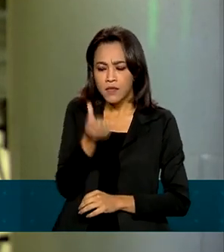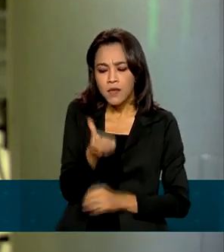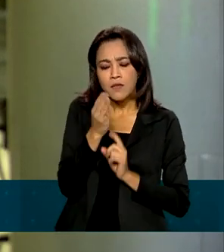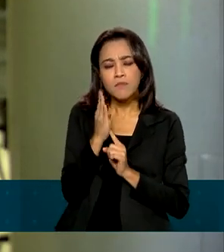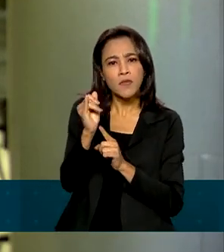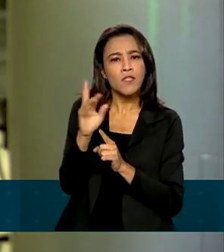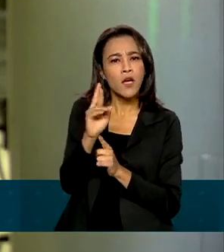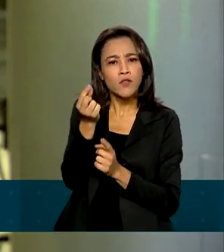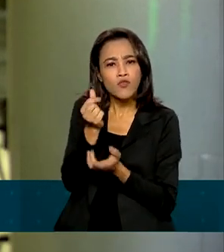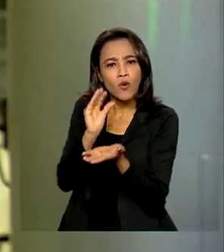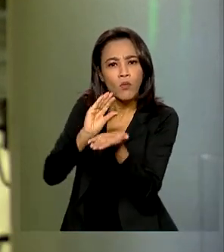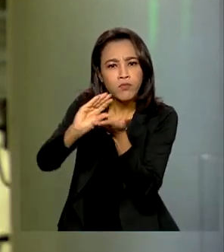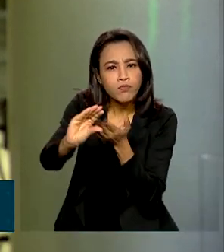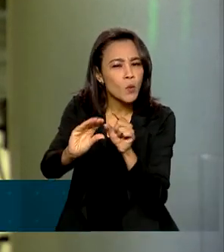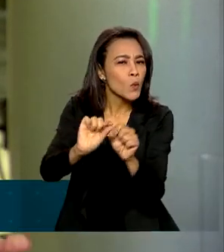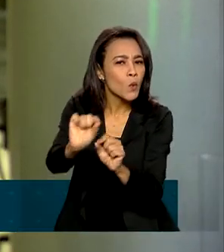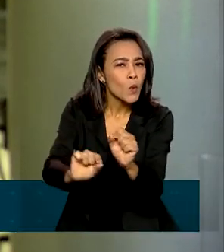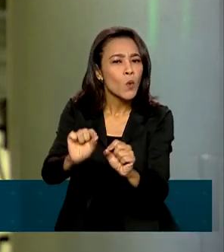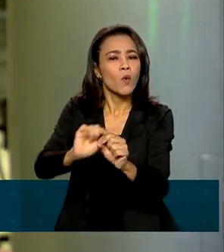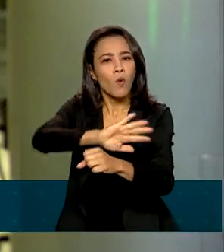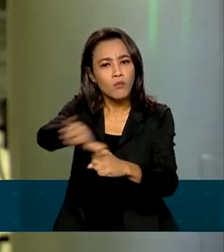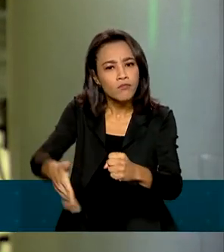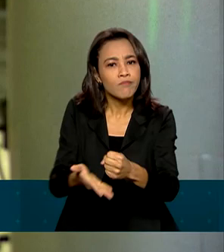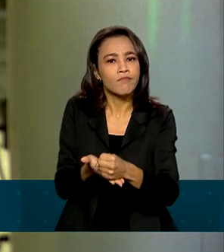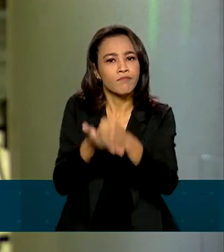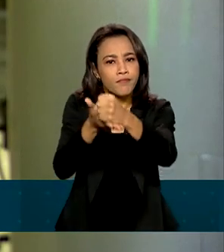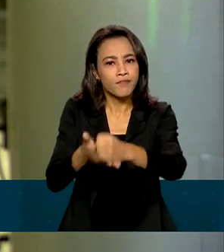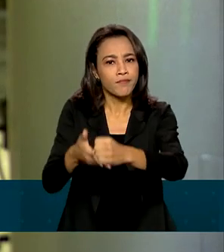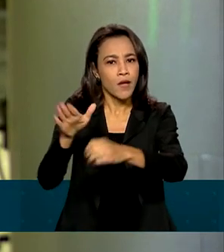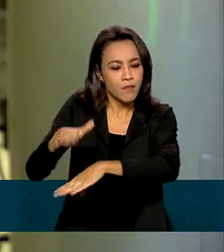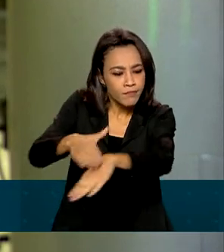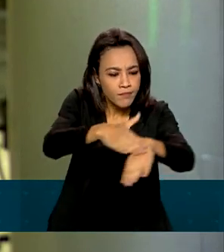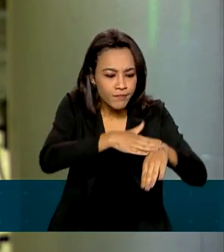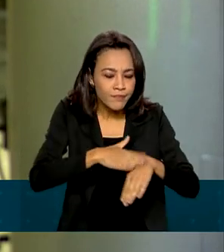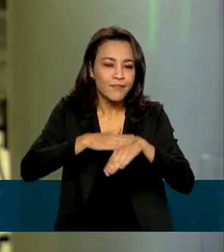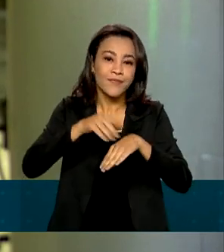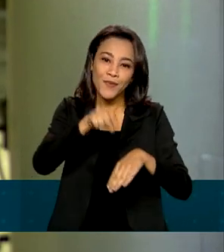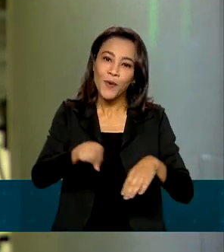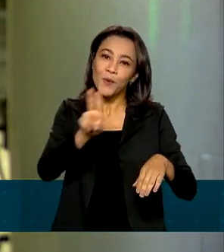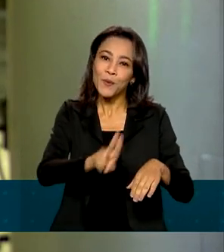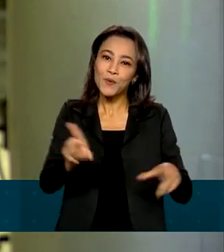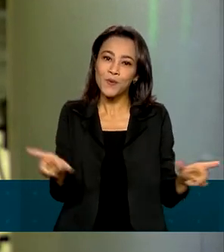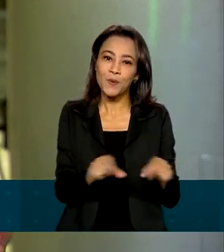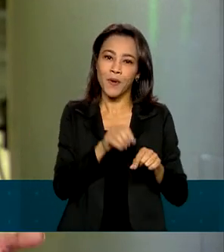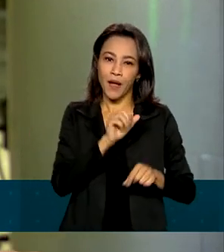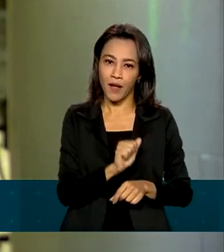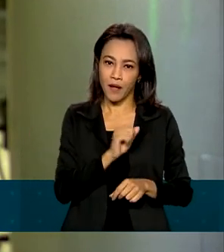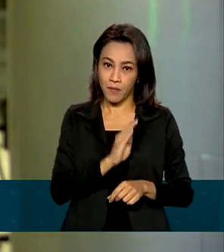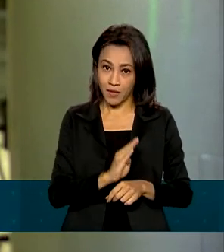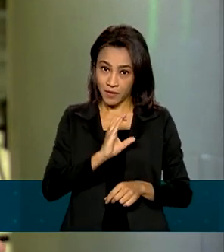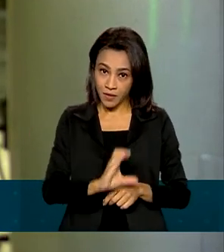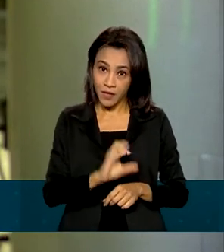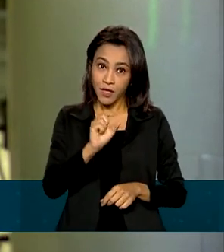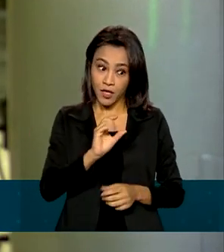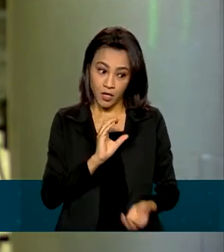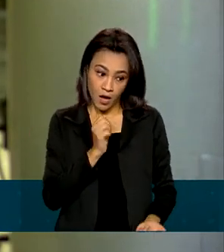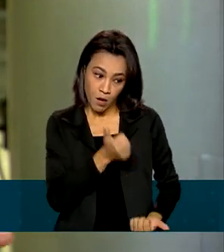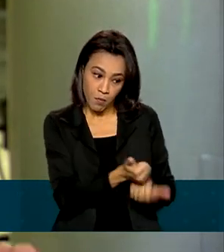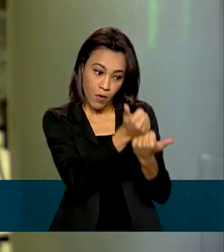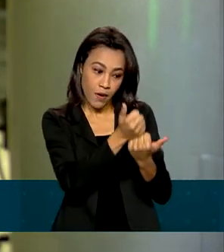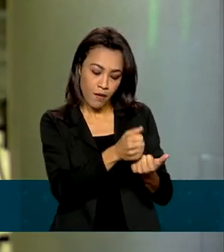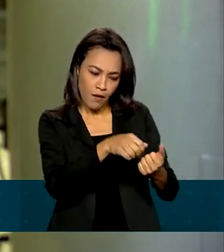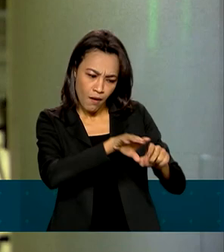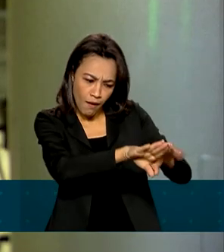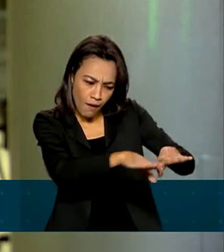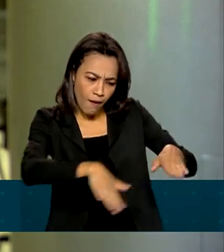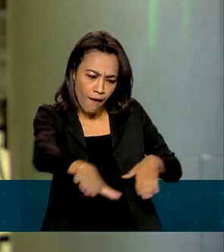para a adoção de práticas sustentáveis por meio do programa ABC, que financia a recuperação de áreas e de